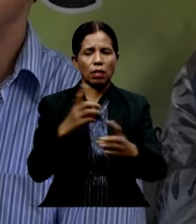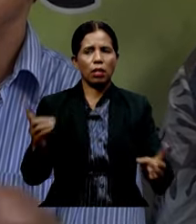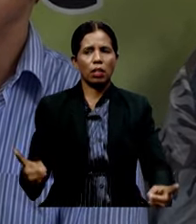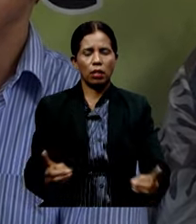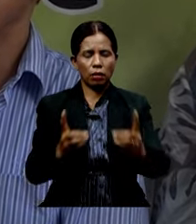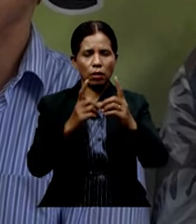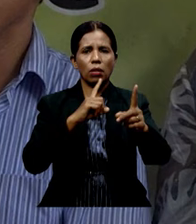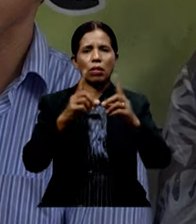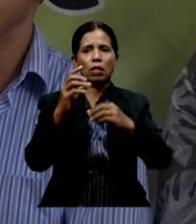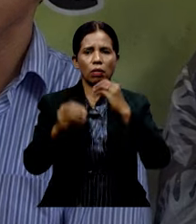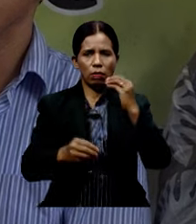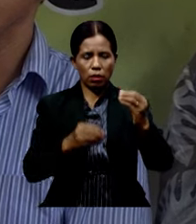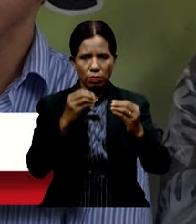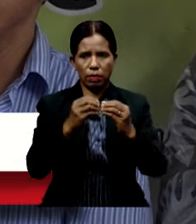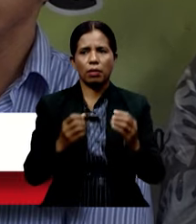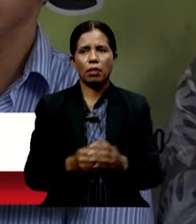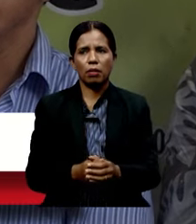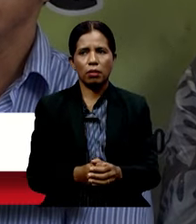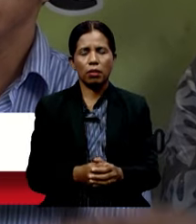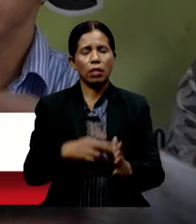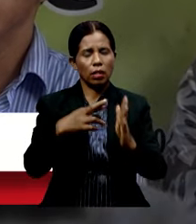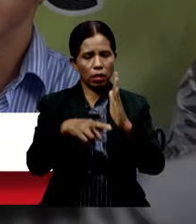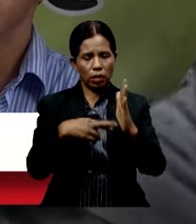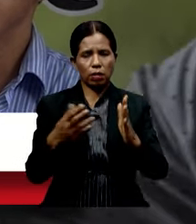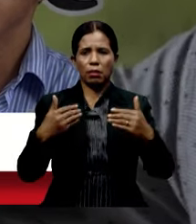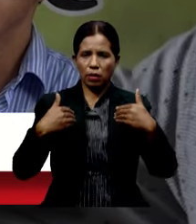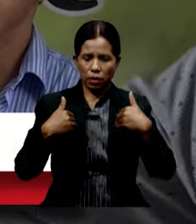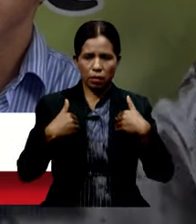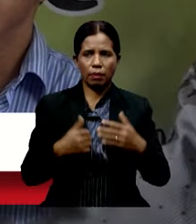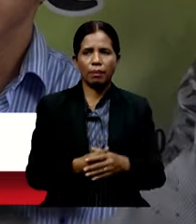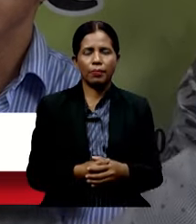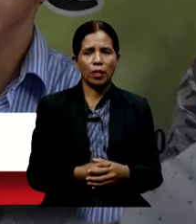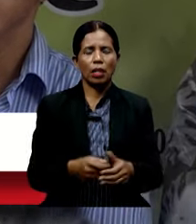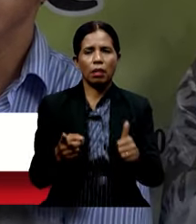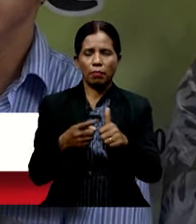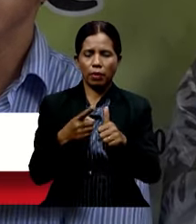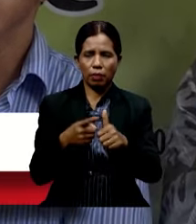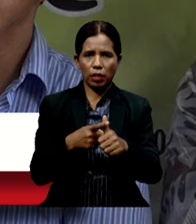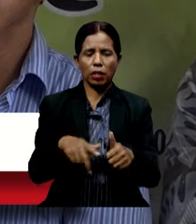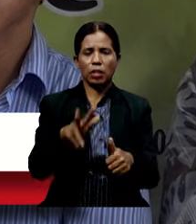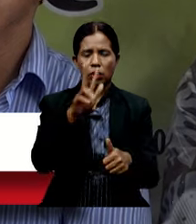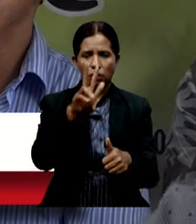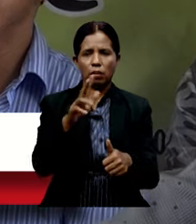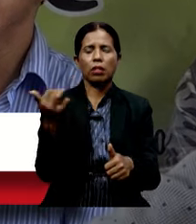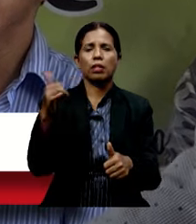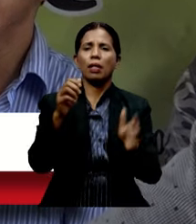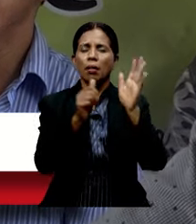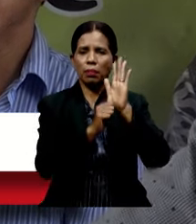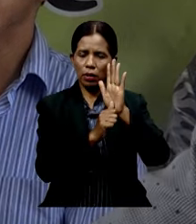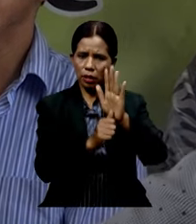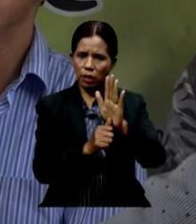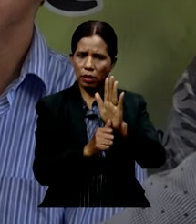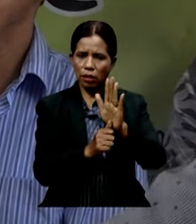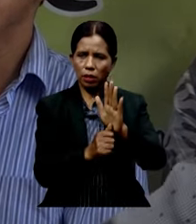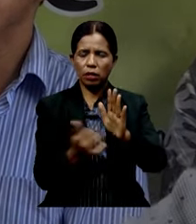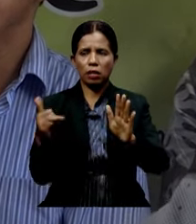explica como há procedimento nebe ia. E primeiro, ia boa tolo nebe o insira apresenta, cataxire,